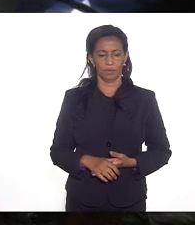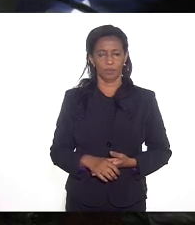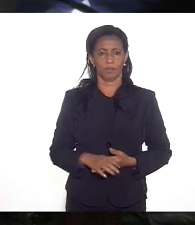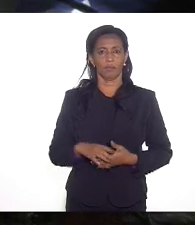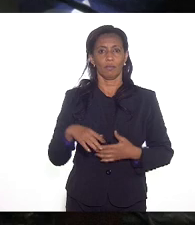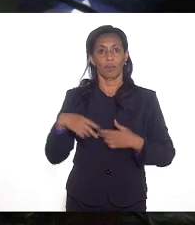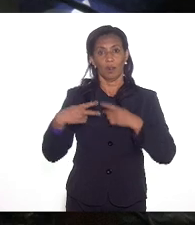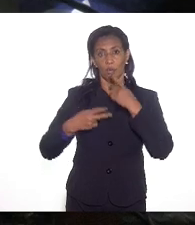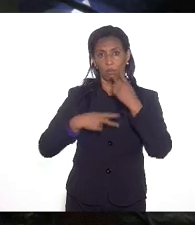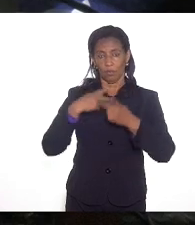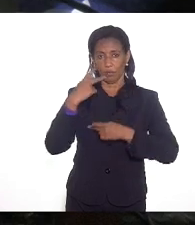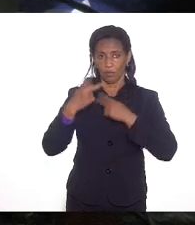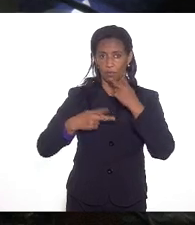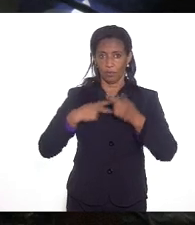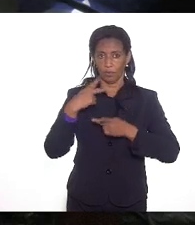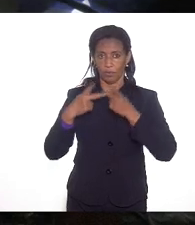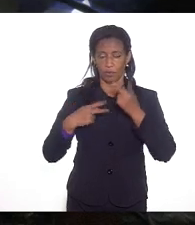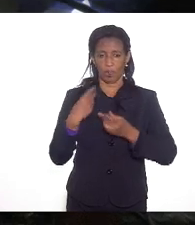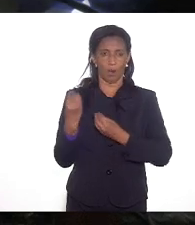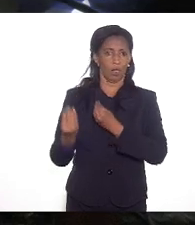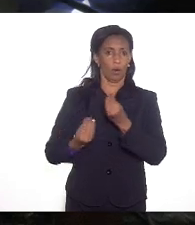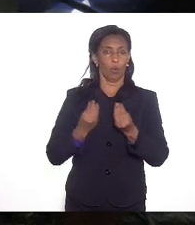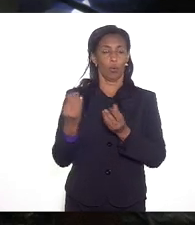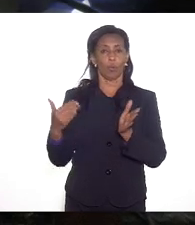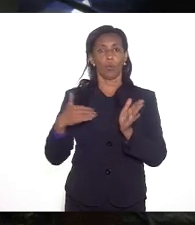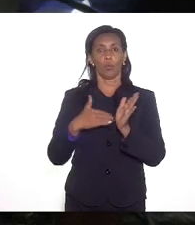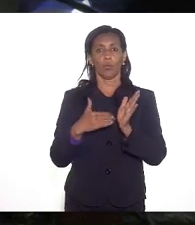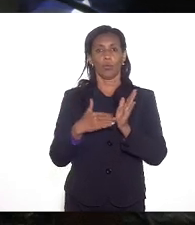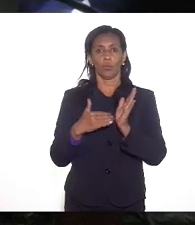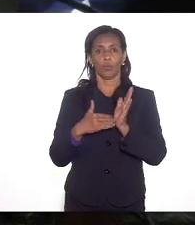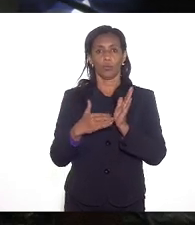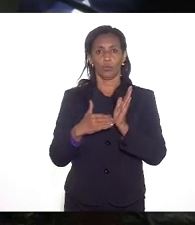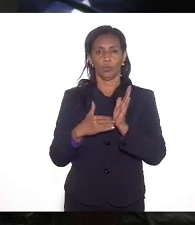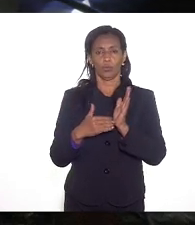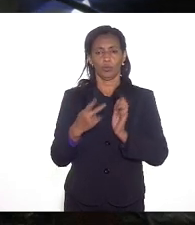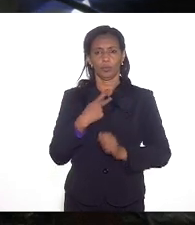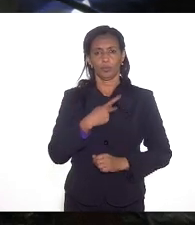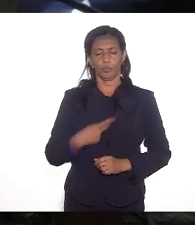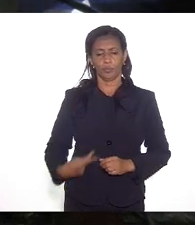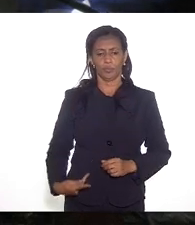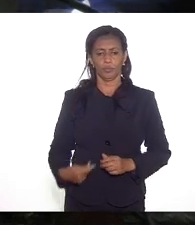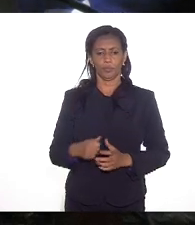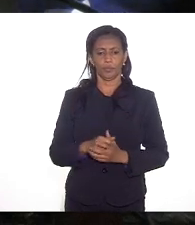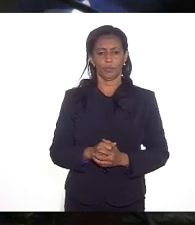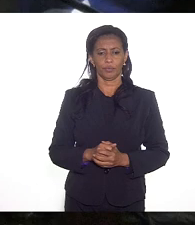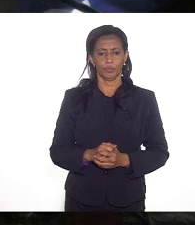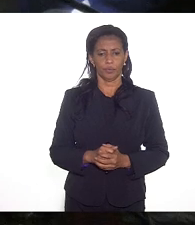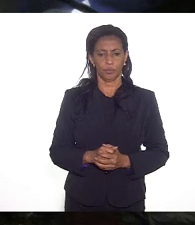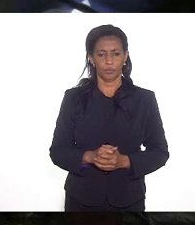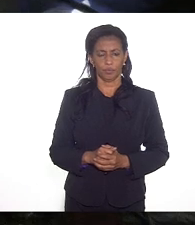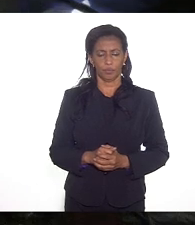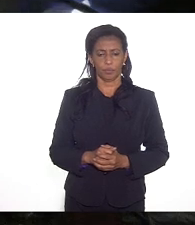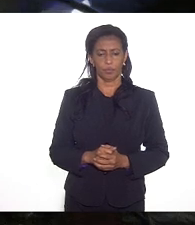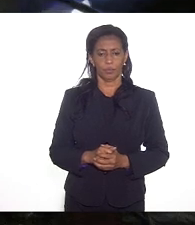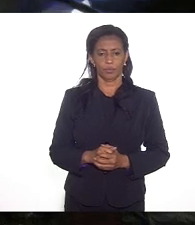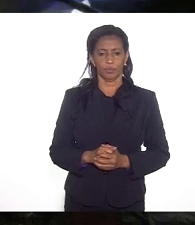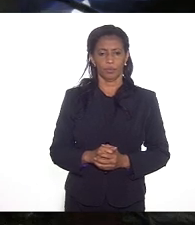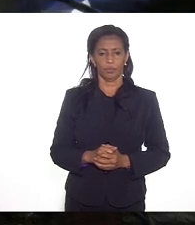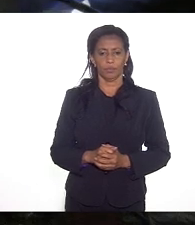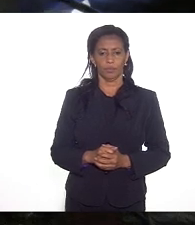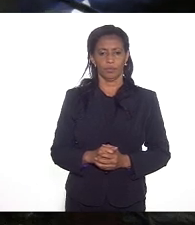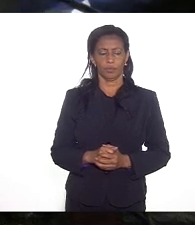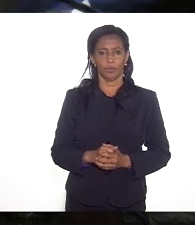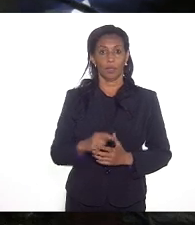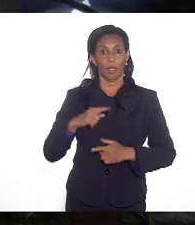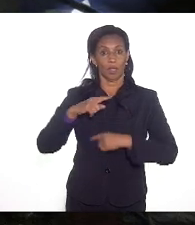a falar aqui Como último presidente da do Palácio Tiradentes